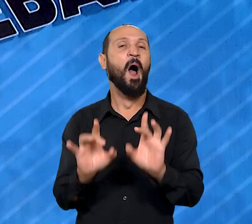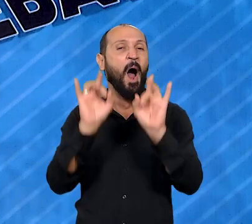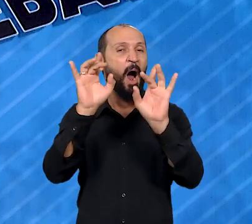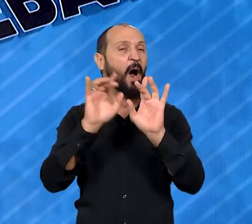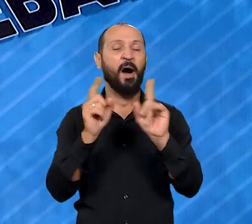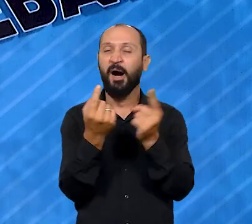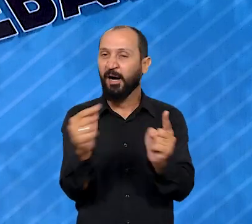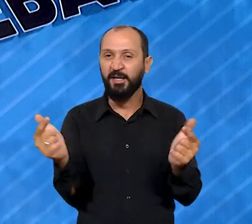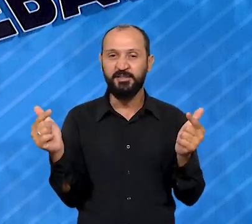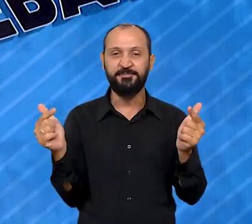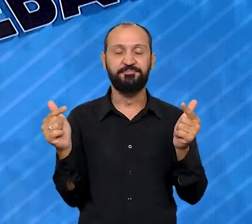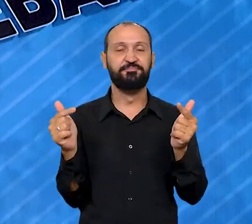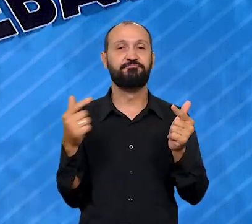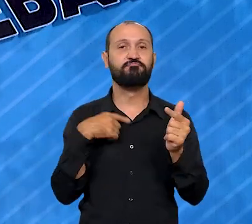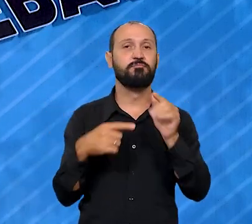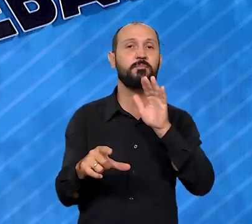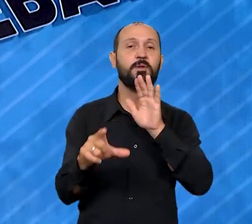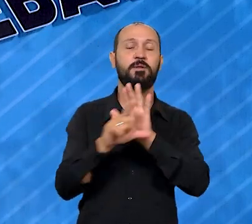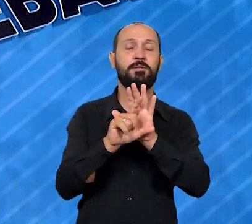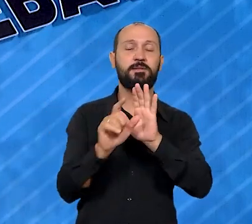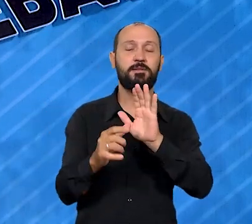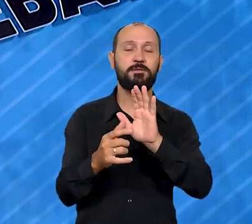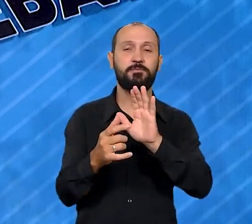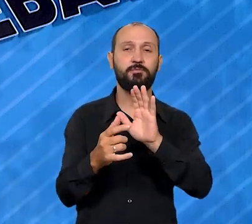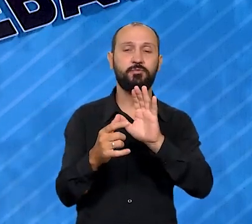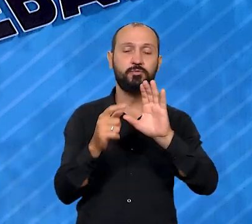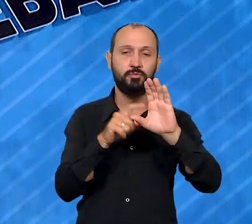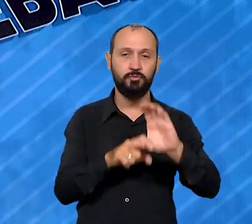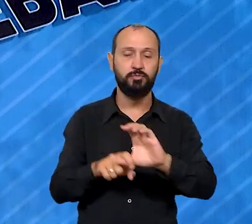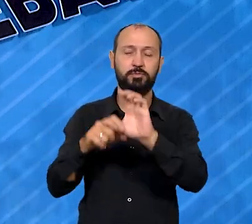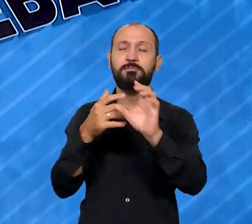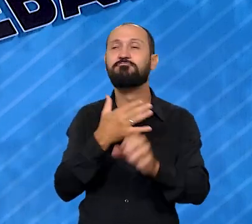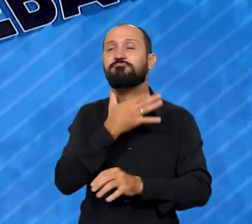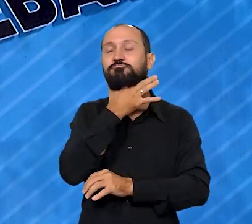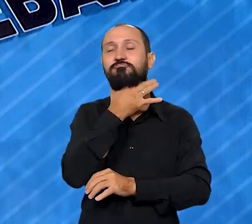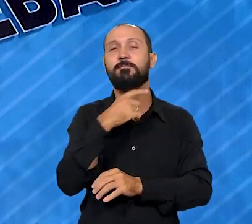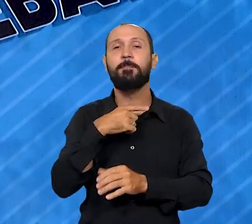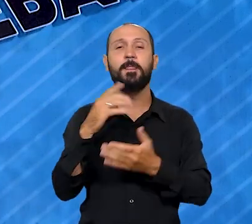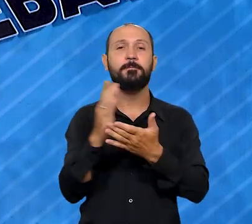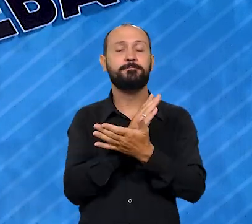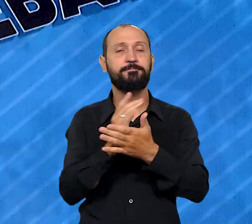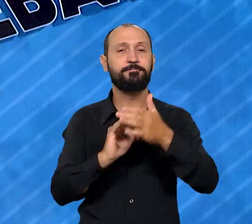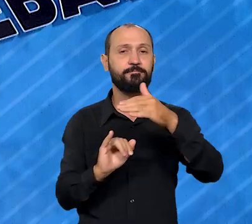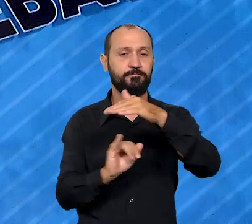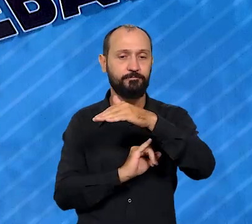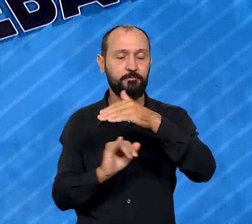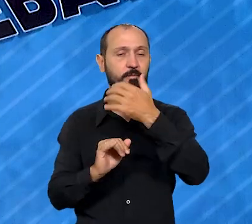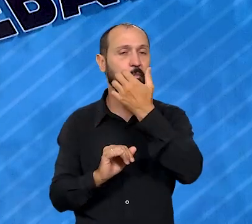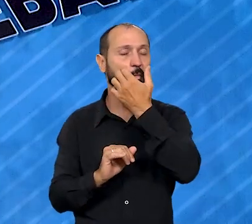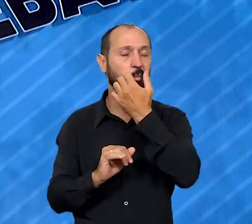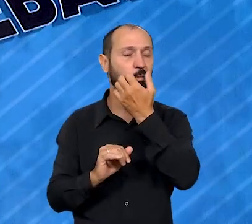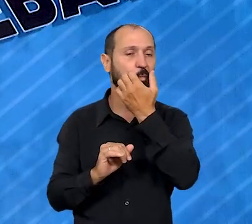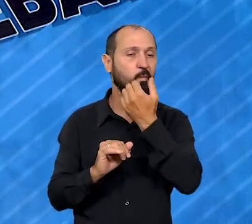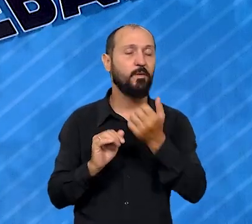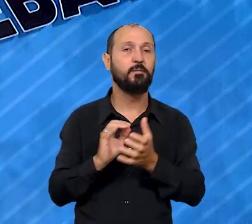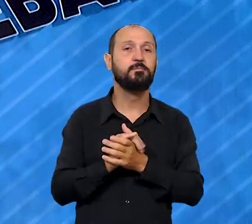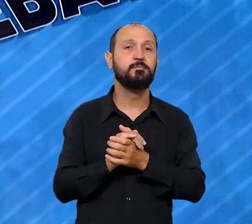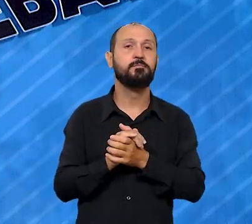objetiva, mais específica. Então, a lei do superendividamento, ela prevê, dentre alguns institutos